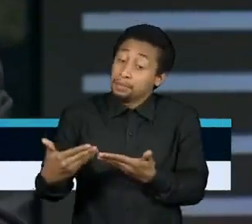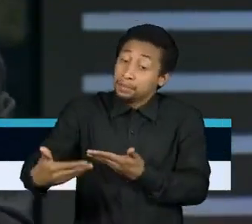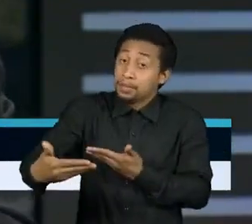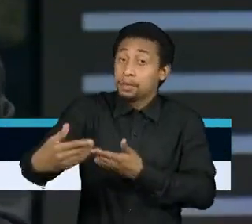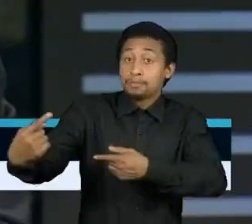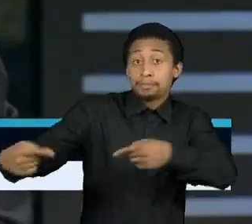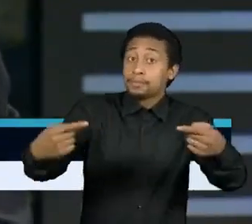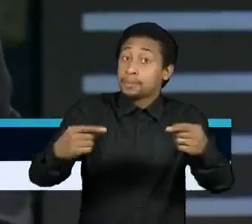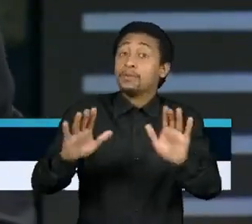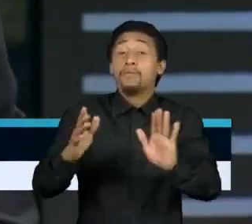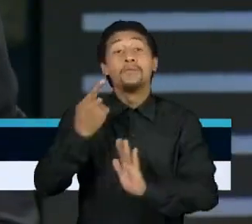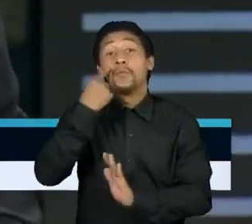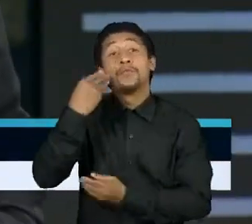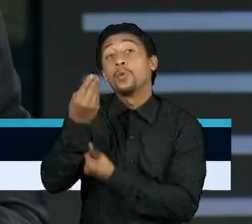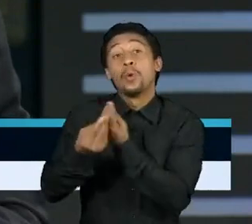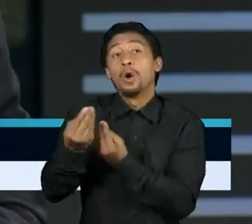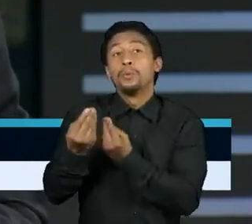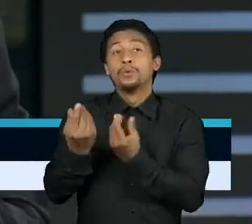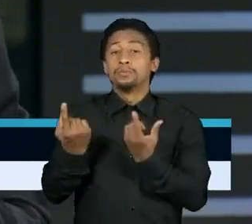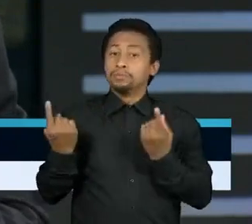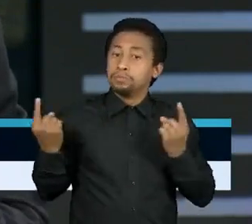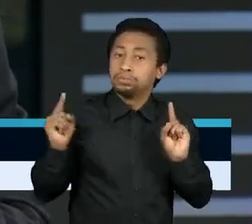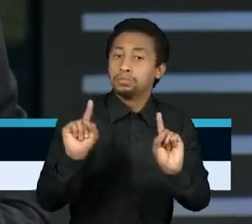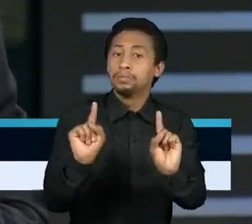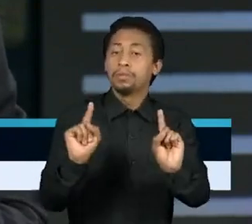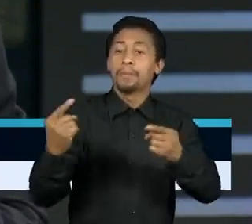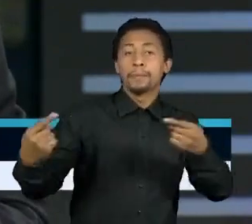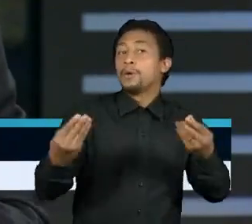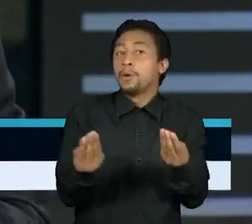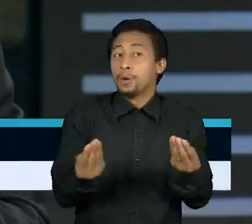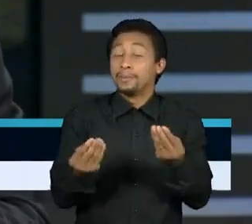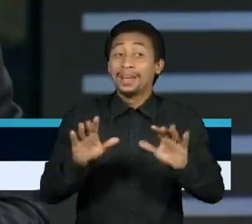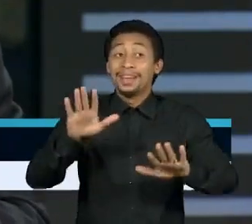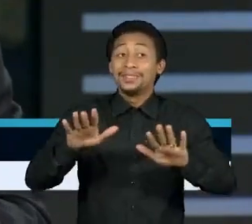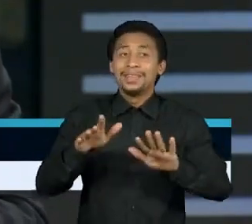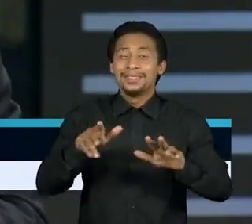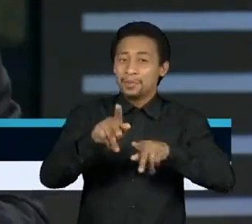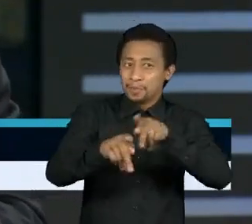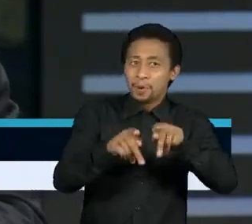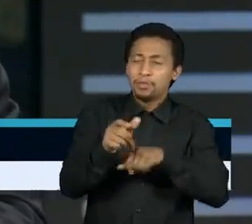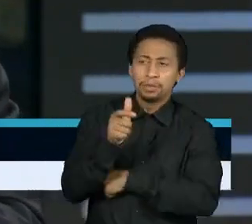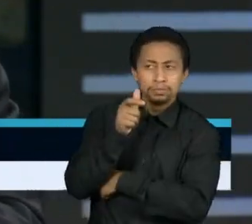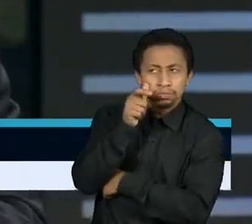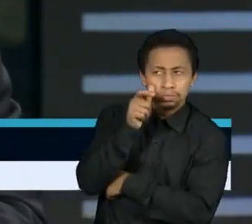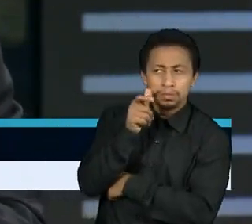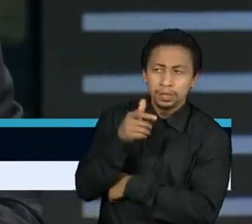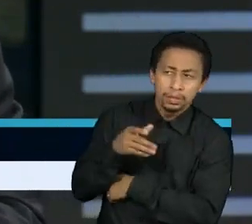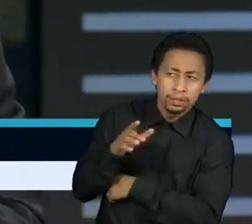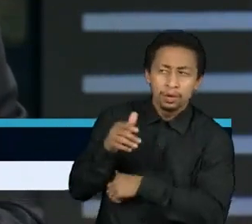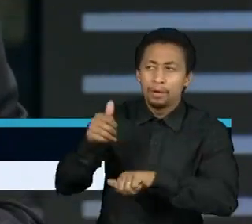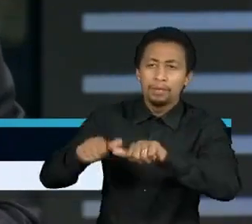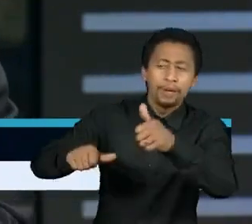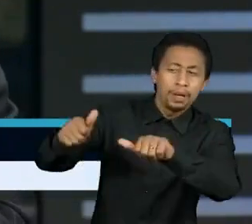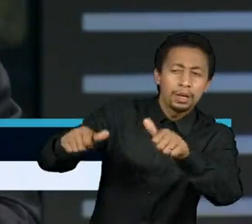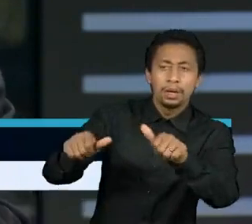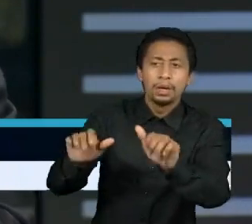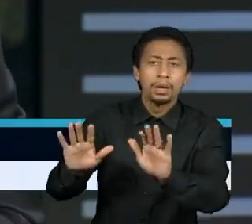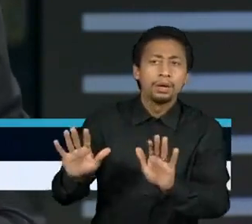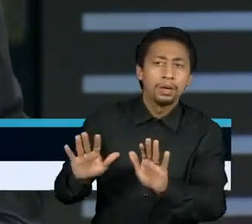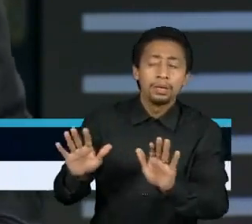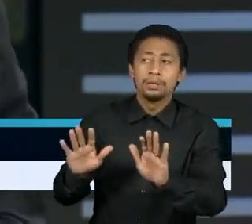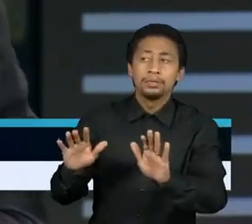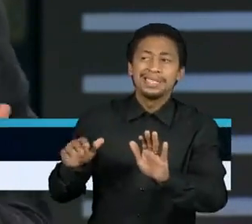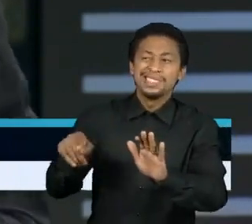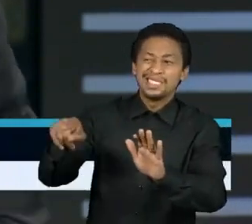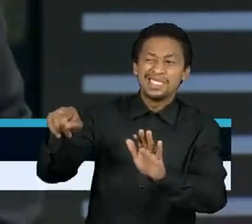eles se posicionam no debate. Porque isso também, na hora H, o eleitor começa a olhar e fala, bom, deixa eu avaliar agora aqui e de um dia para o